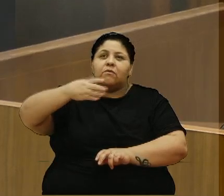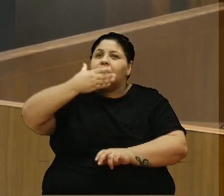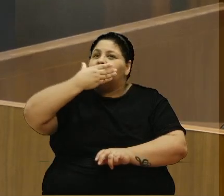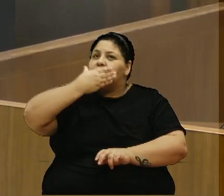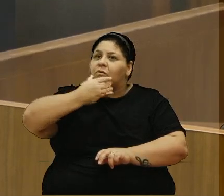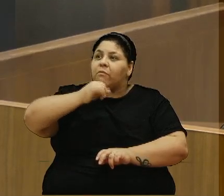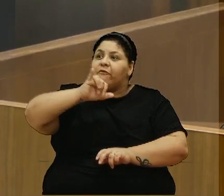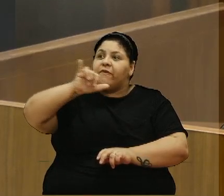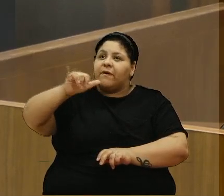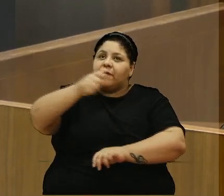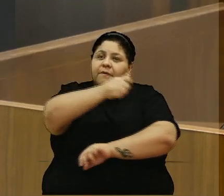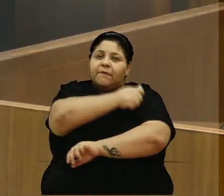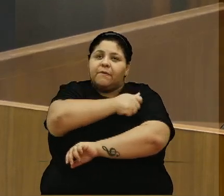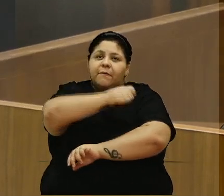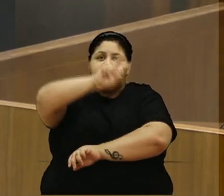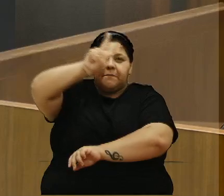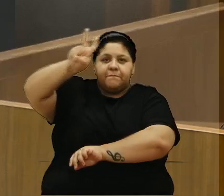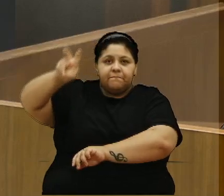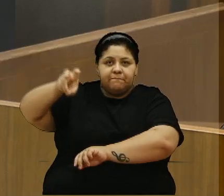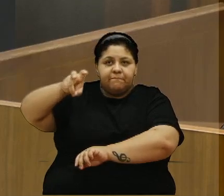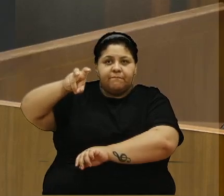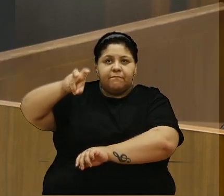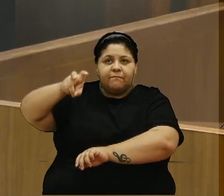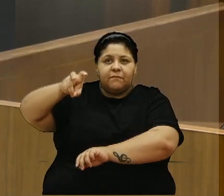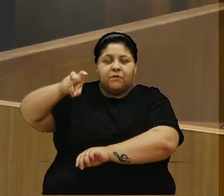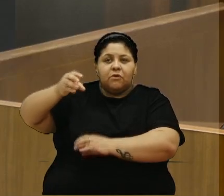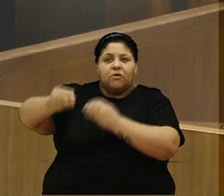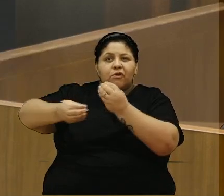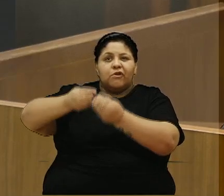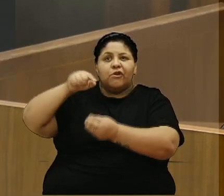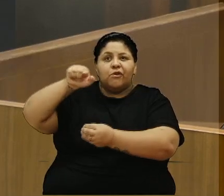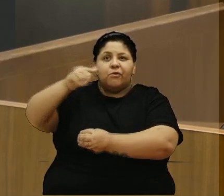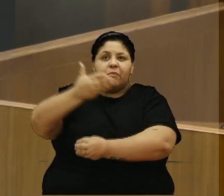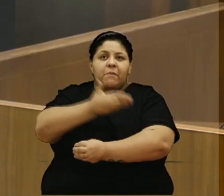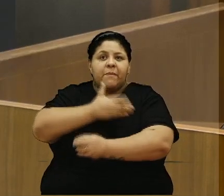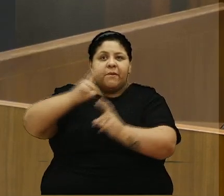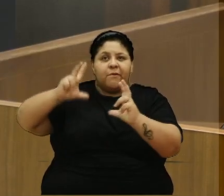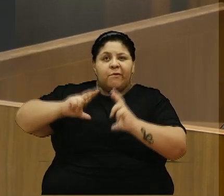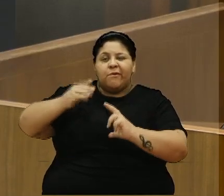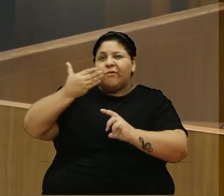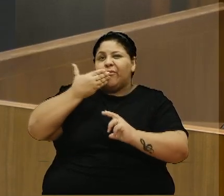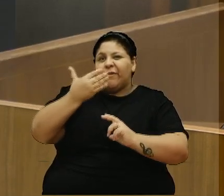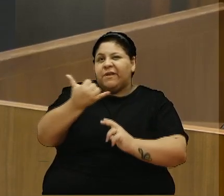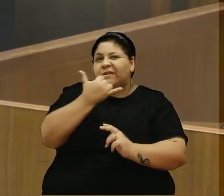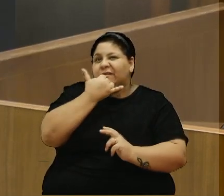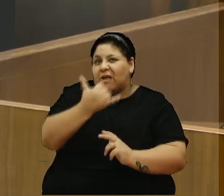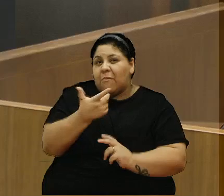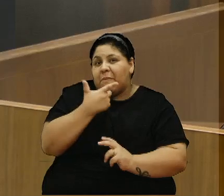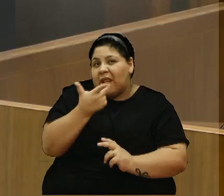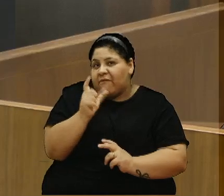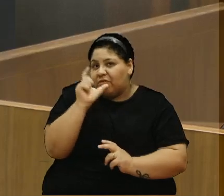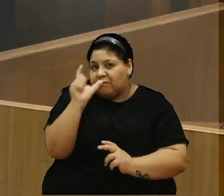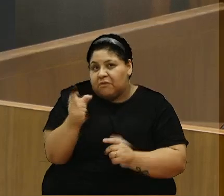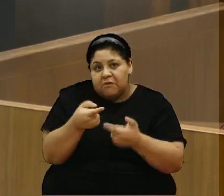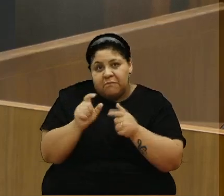para a estudante da Escola José Generosi: te considero uma amiga íntima. Eu peço desculpas ao palavreado que eu usar,